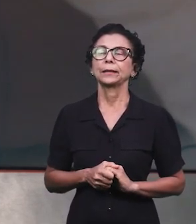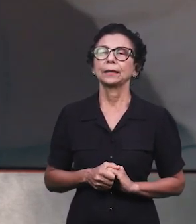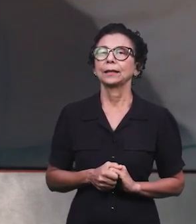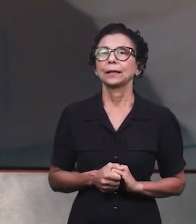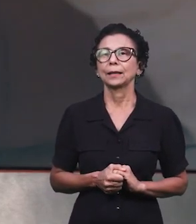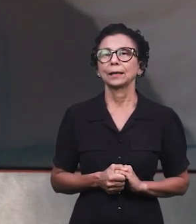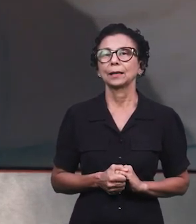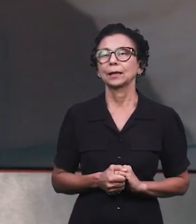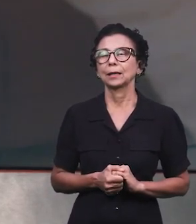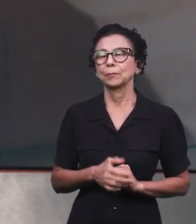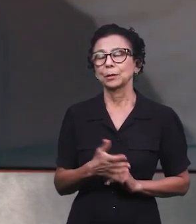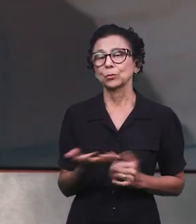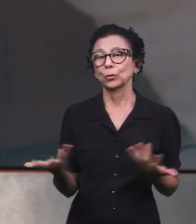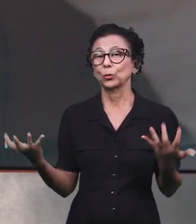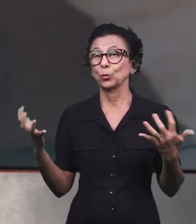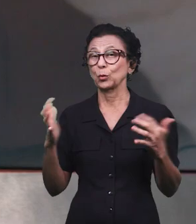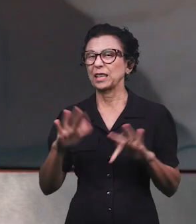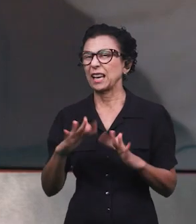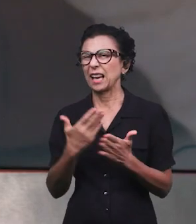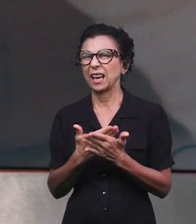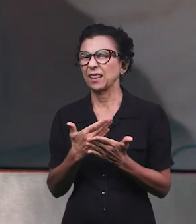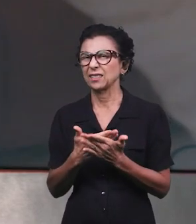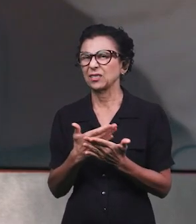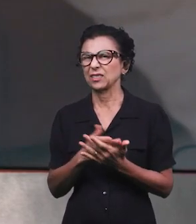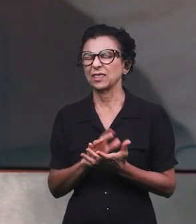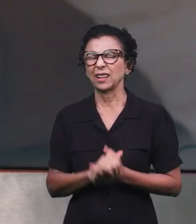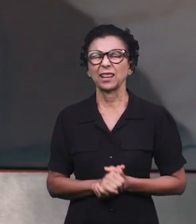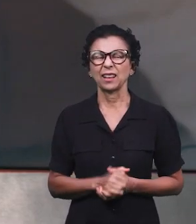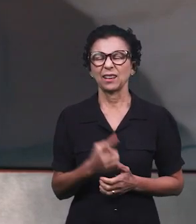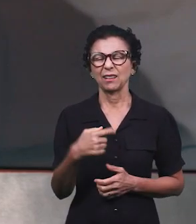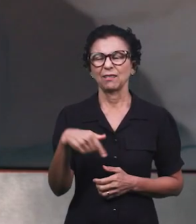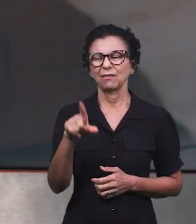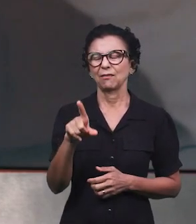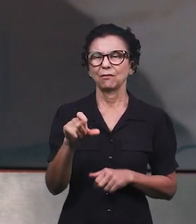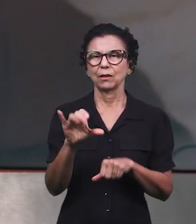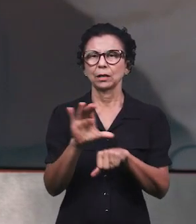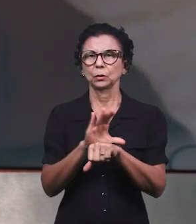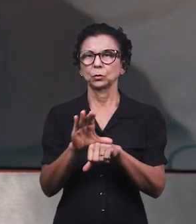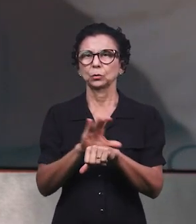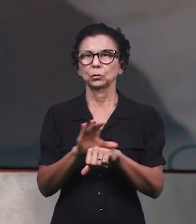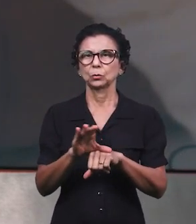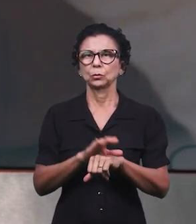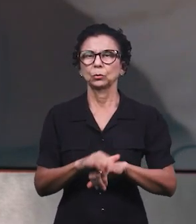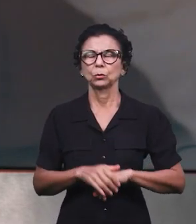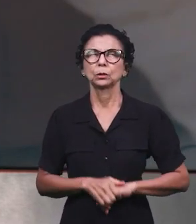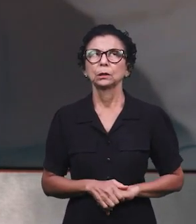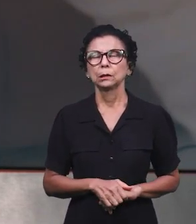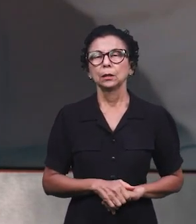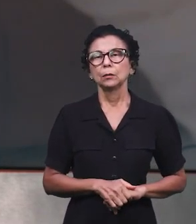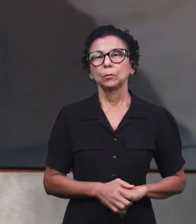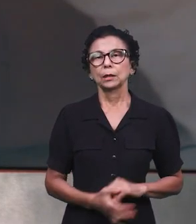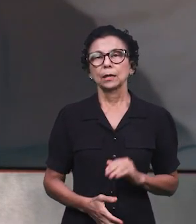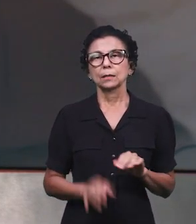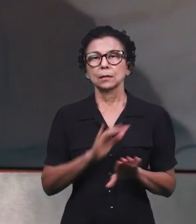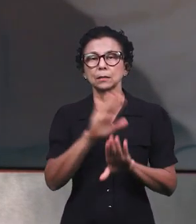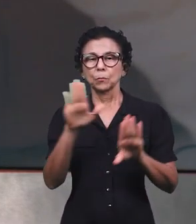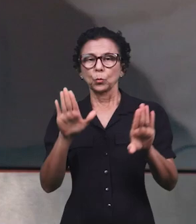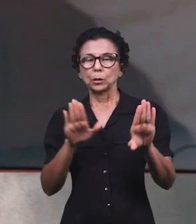quer estudar de verdade, quer ser aprovado, às vezes está ali porque alguém determinou que ela estivesse, então